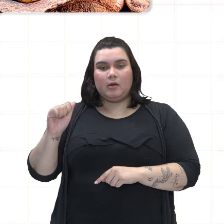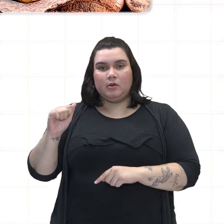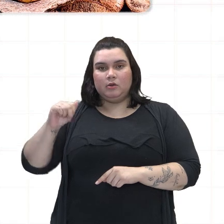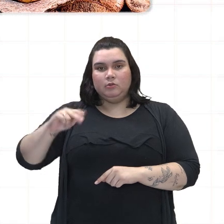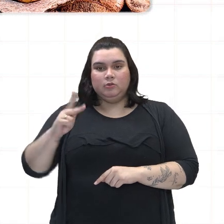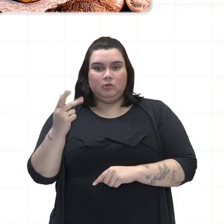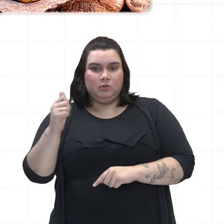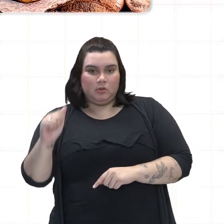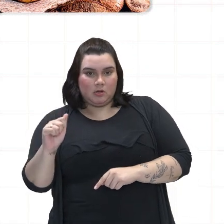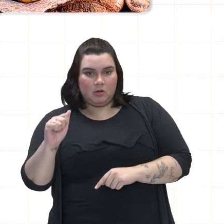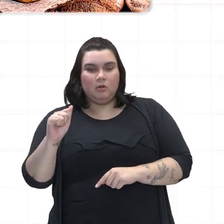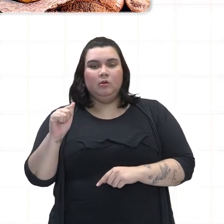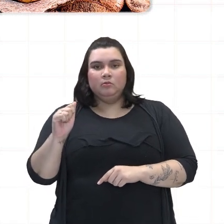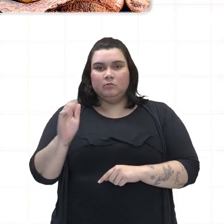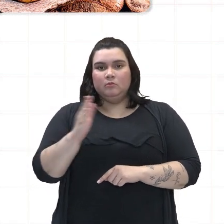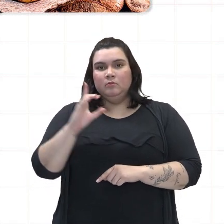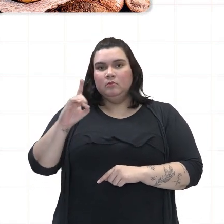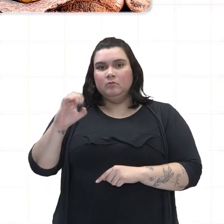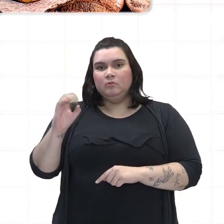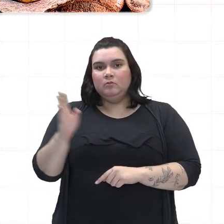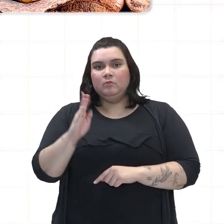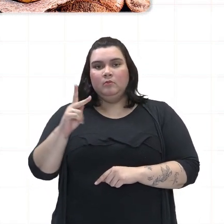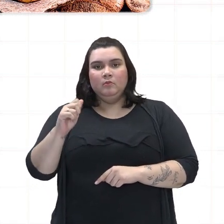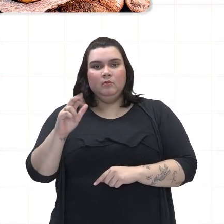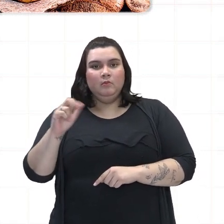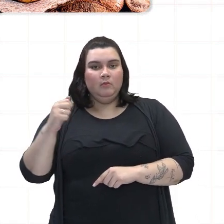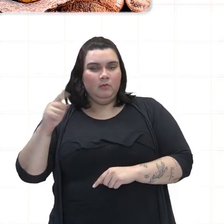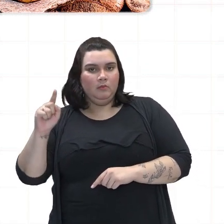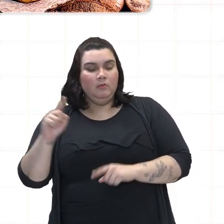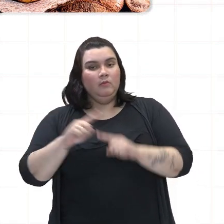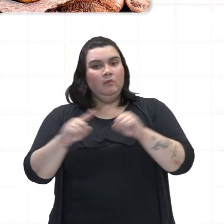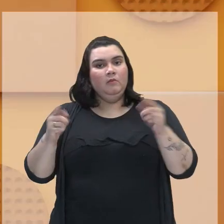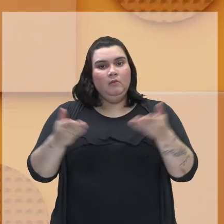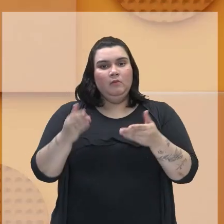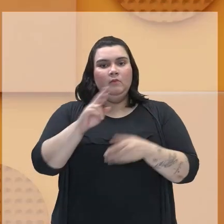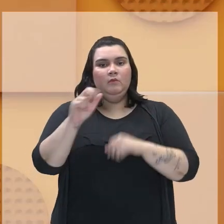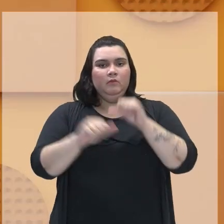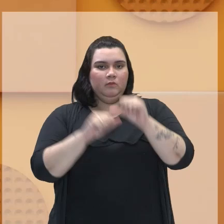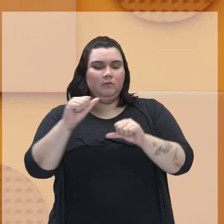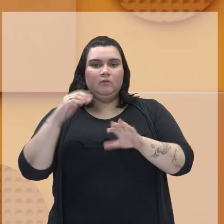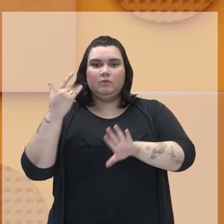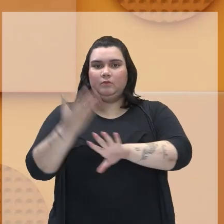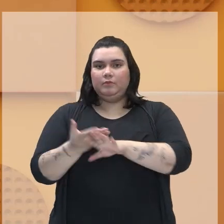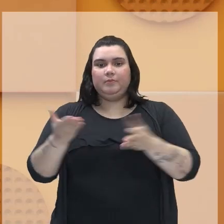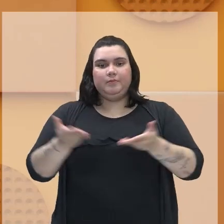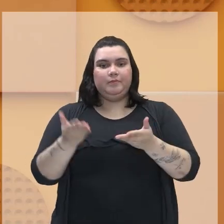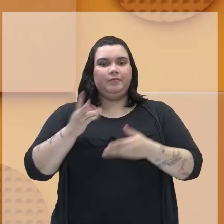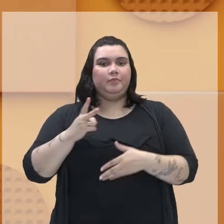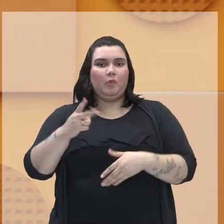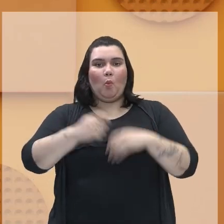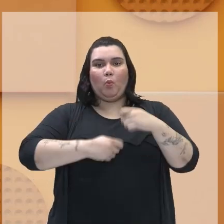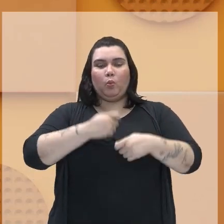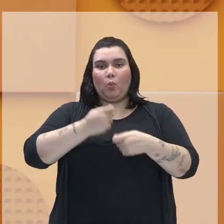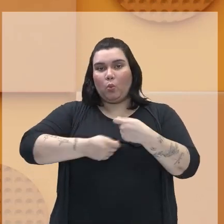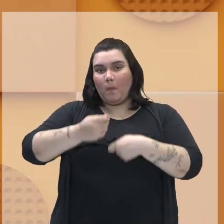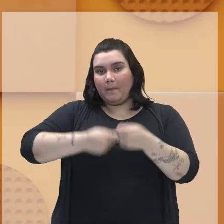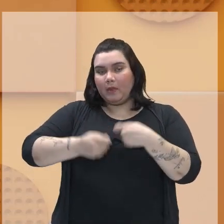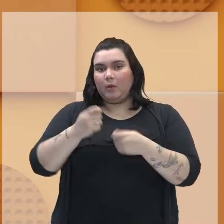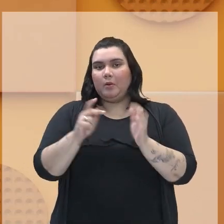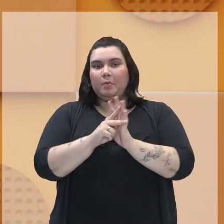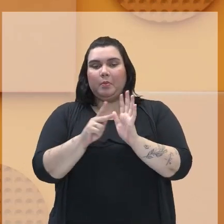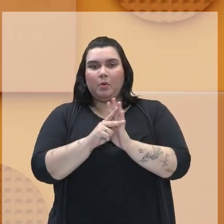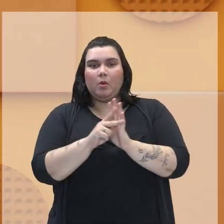de castanha do Brasil, que até hoje movimenta muito a economia nos interiores, tá? Aqui do